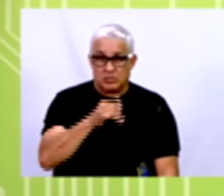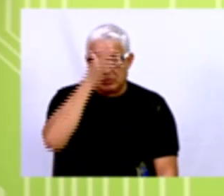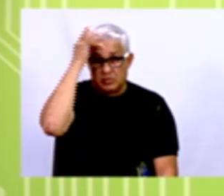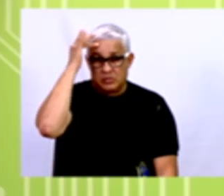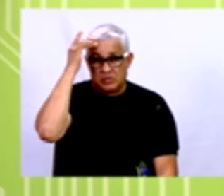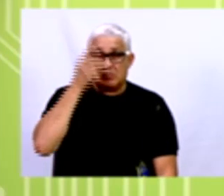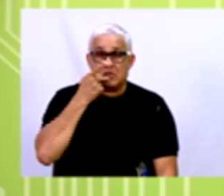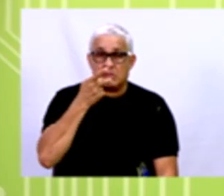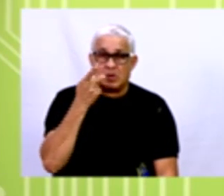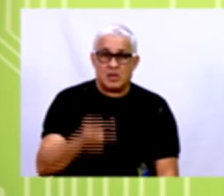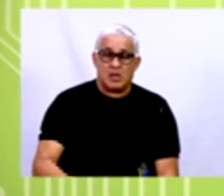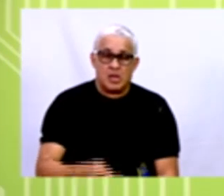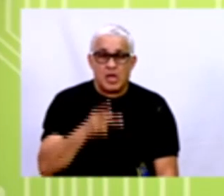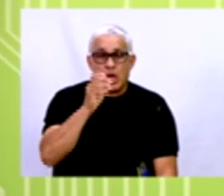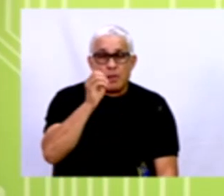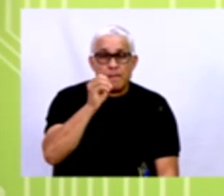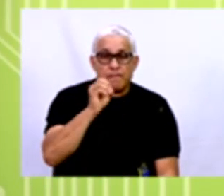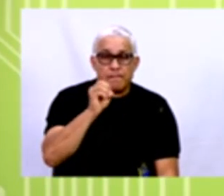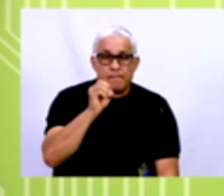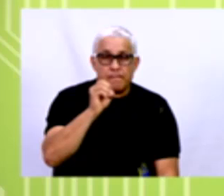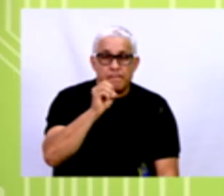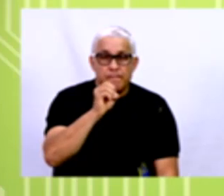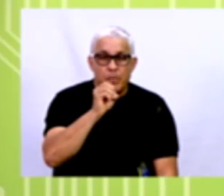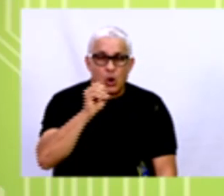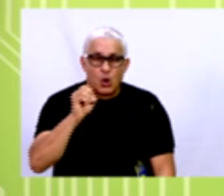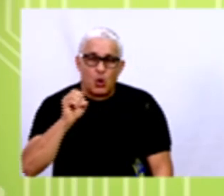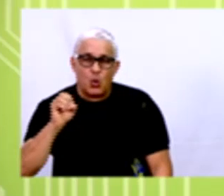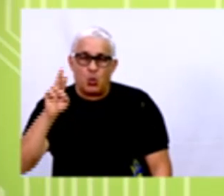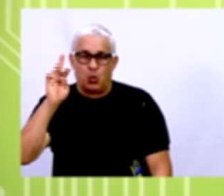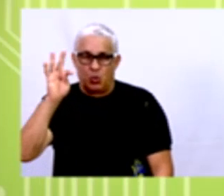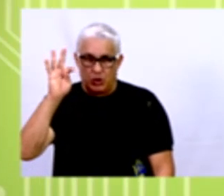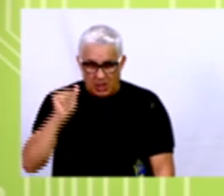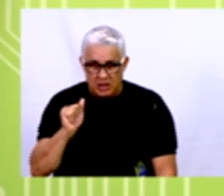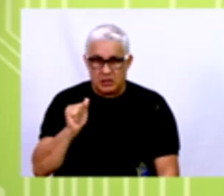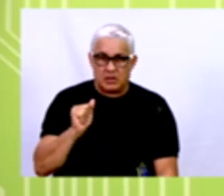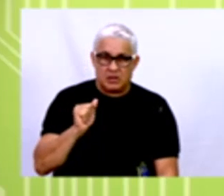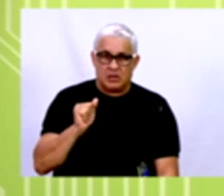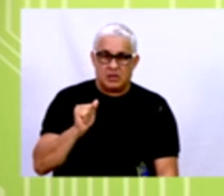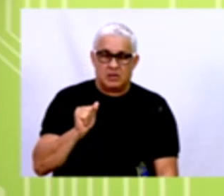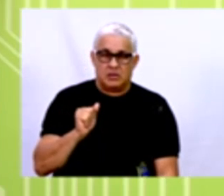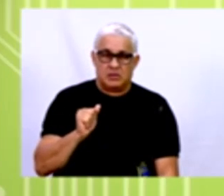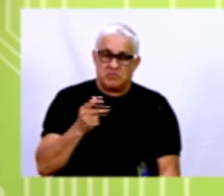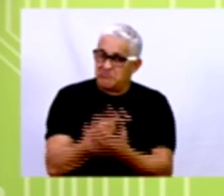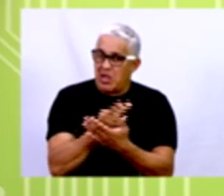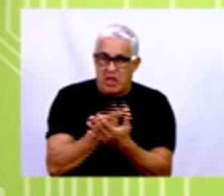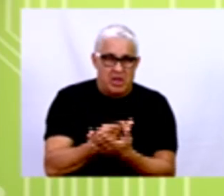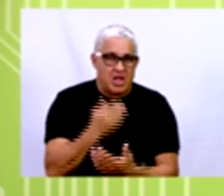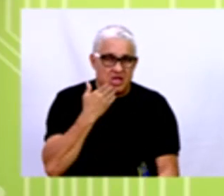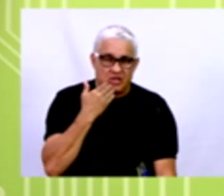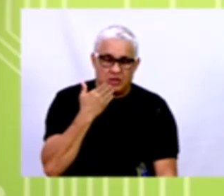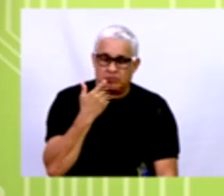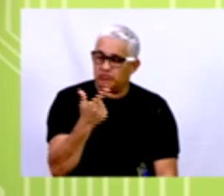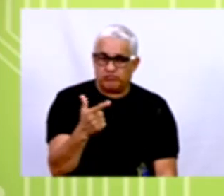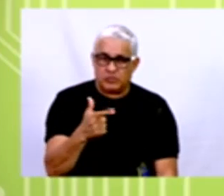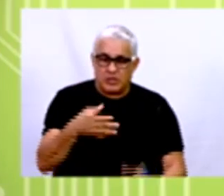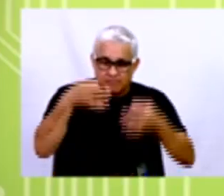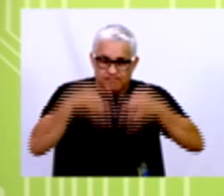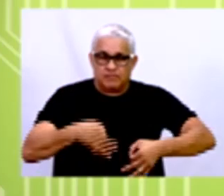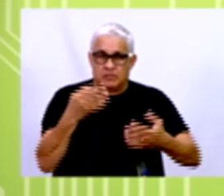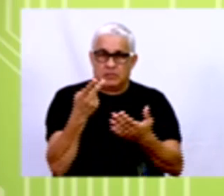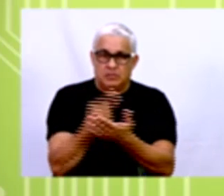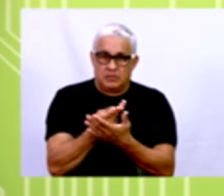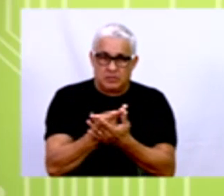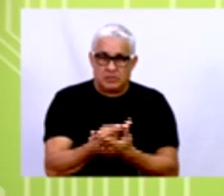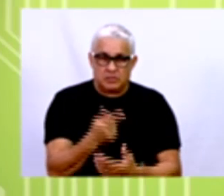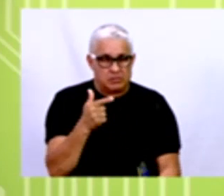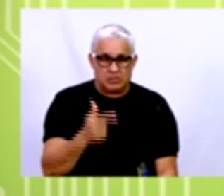assim, quem fala porta está falando errado, ou quem fala porta está falando errado. Não existe isso de certo e errado em se